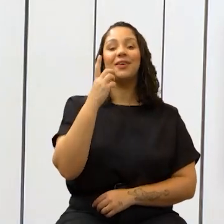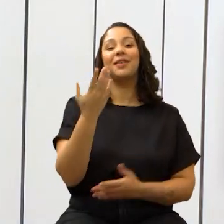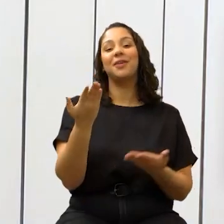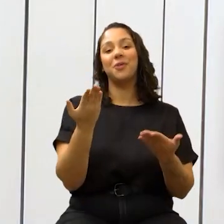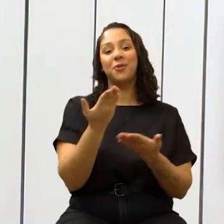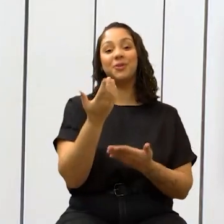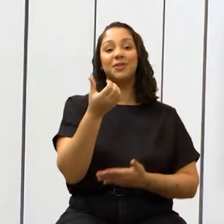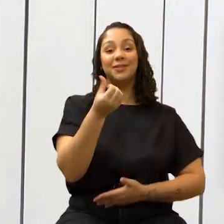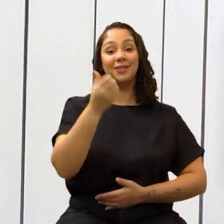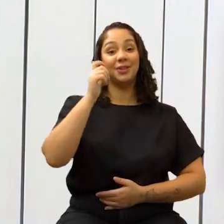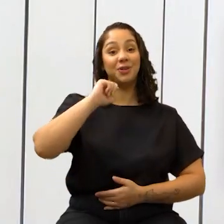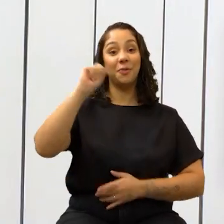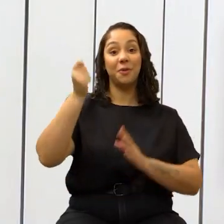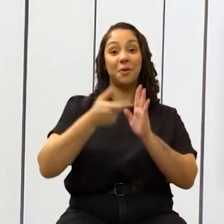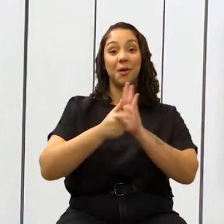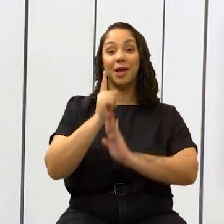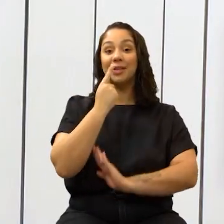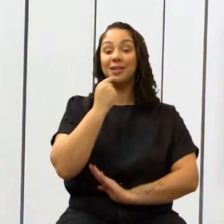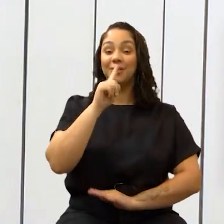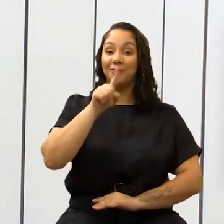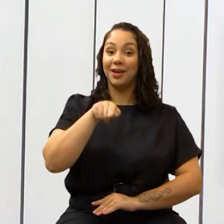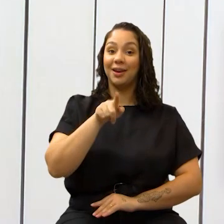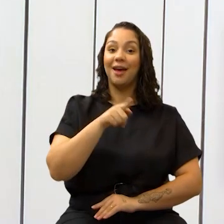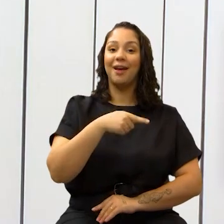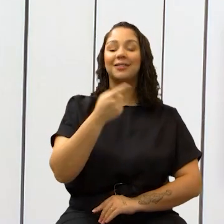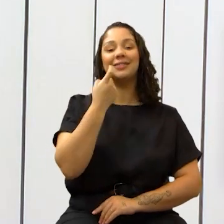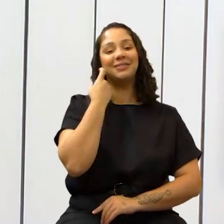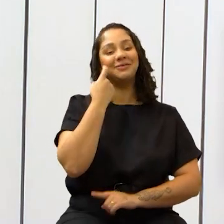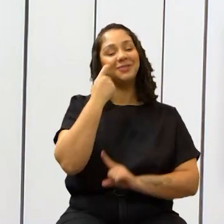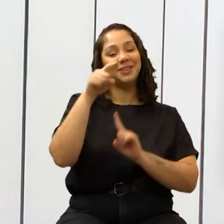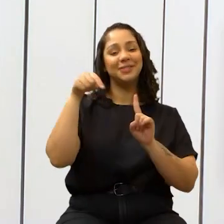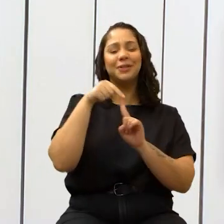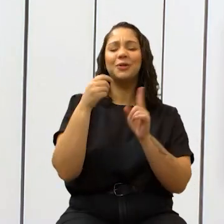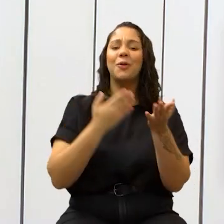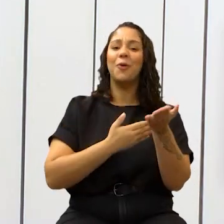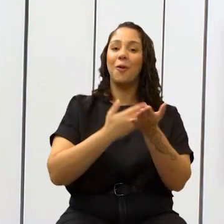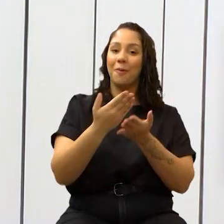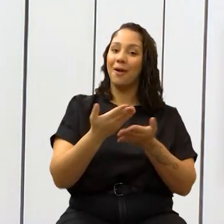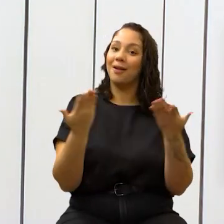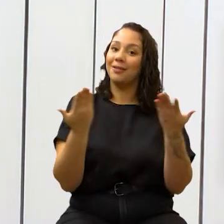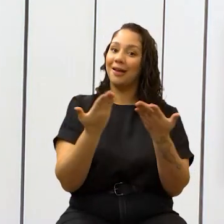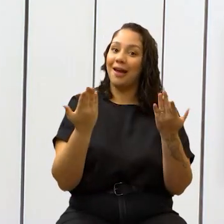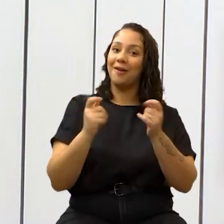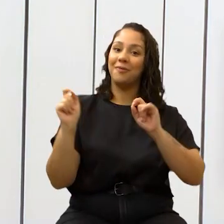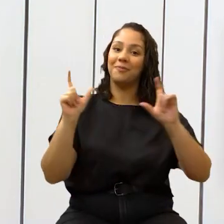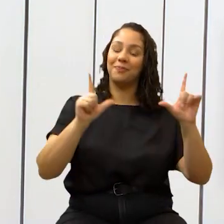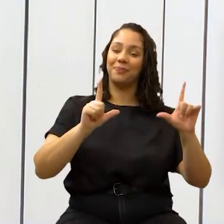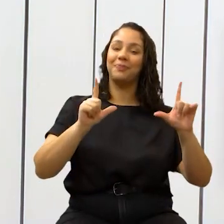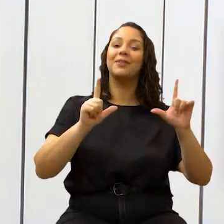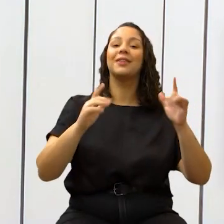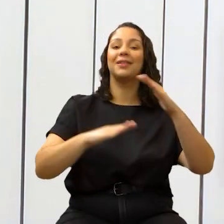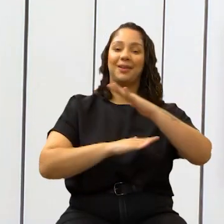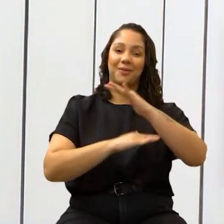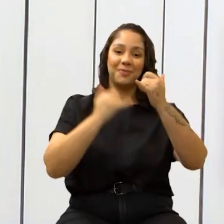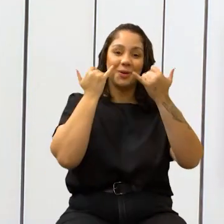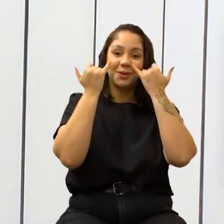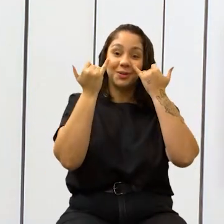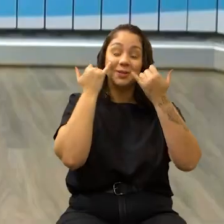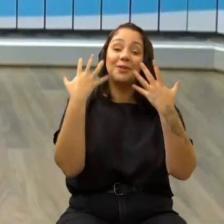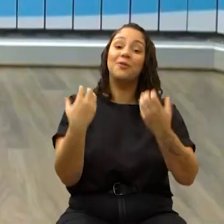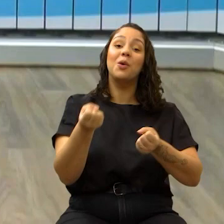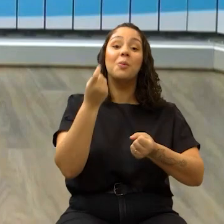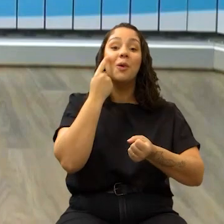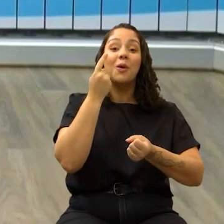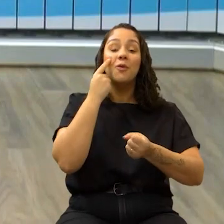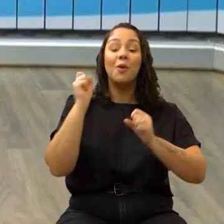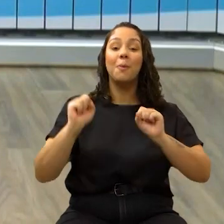Quinta-feira, 6 de abril, véspera de feriado da Sexta-feira Santa, começa mais uma edição do Câmara Notícia.